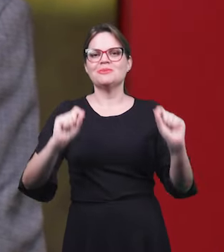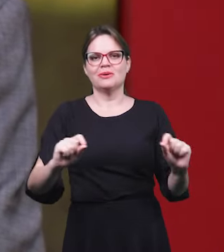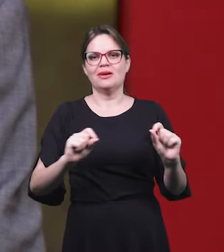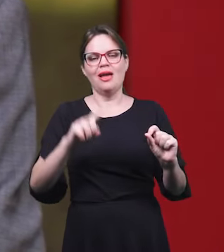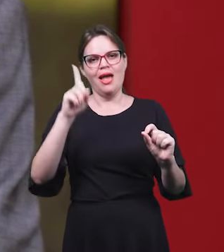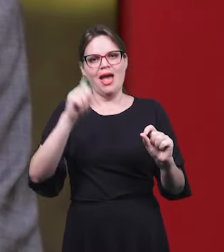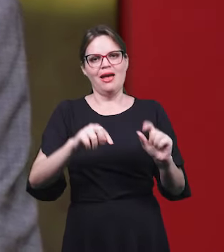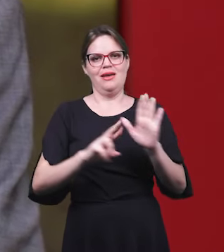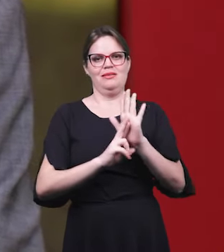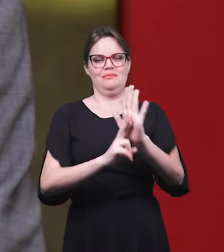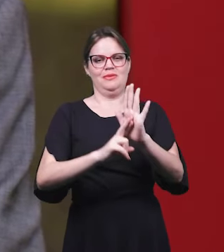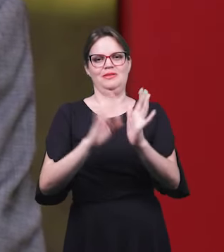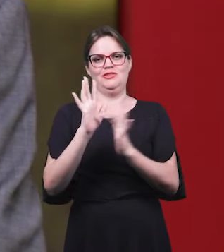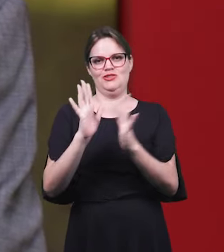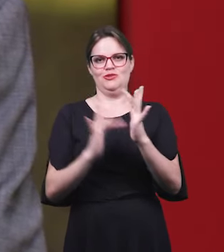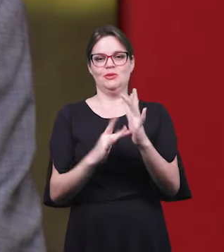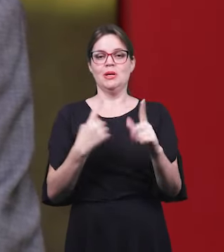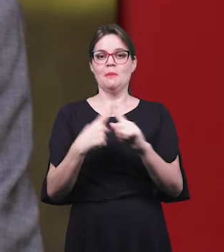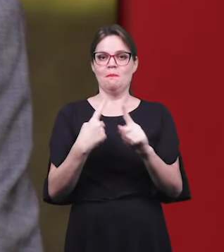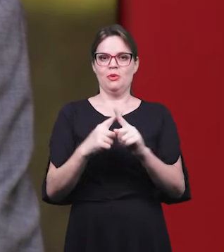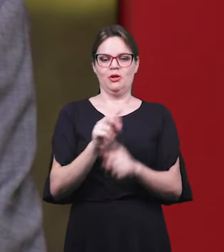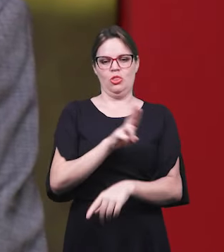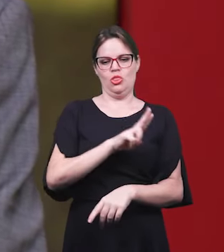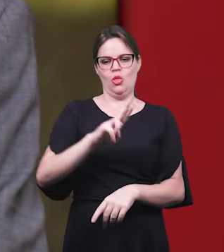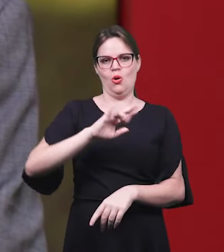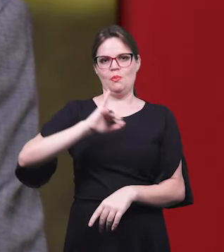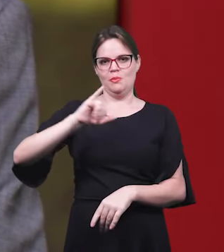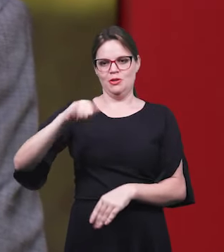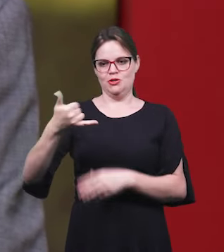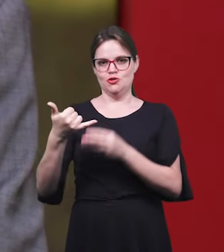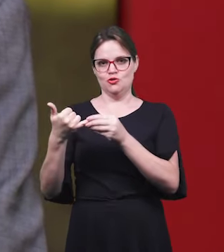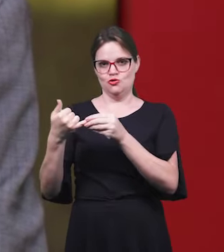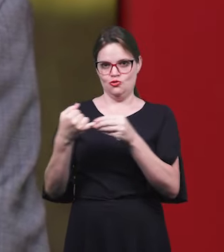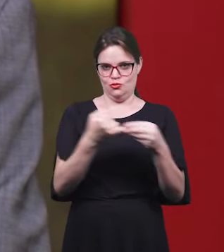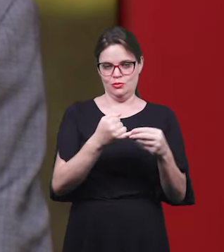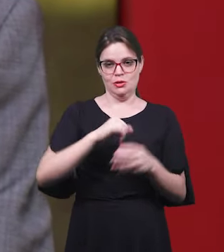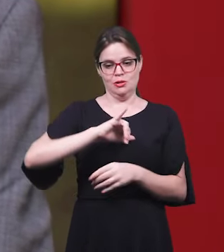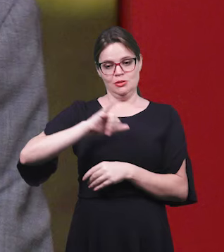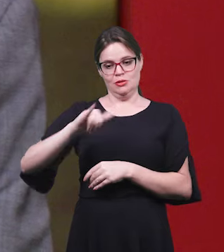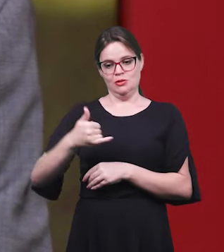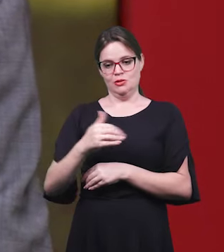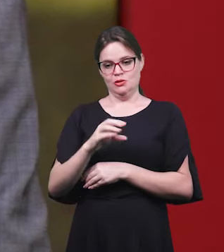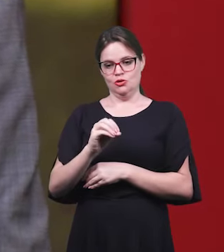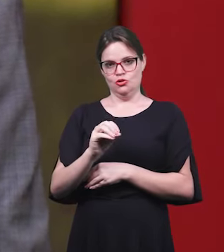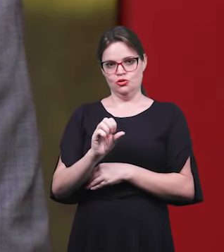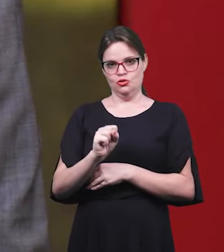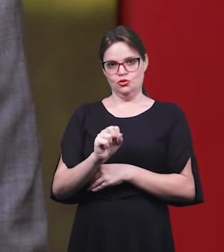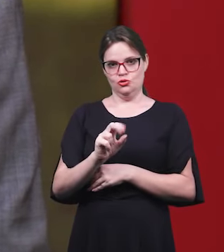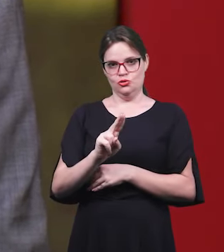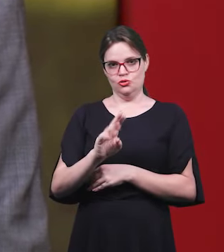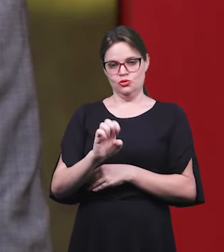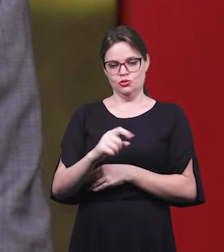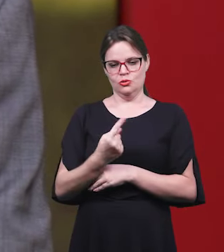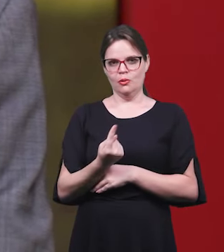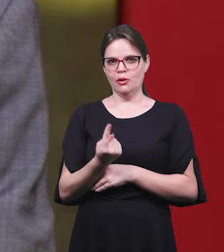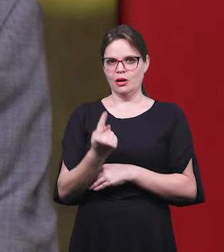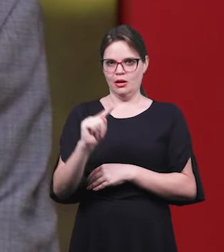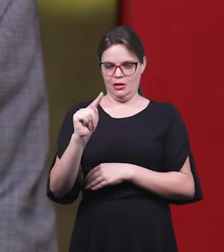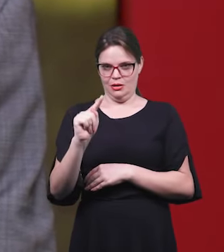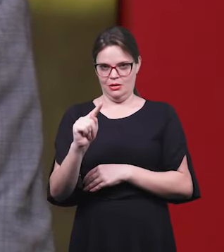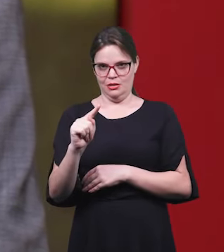Velho Testamento. Até o próprio nome, né, Jesus e Josué, vem do mesmo radical. Não era esse o nome de